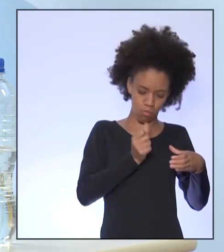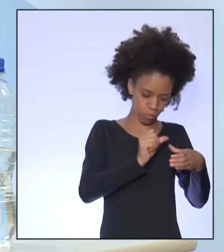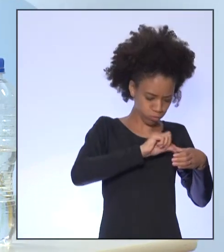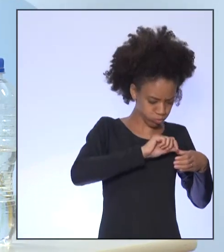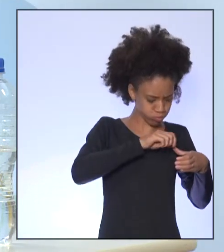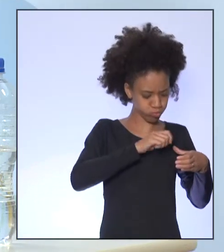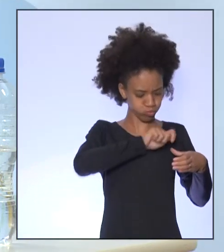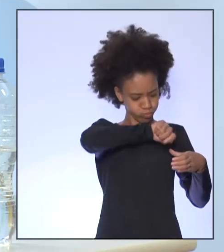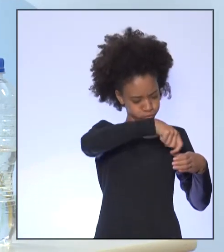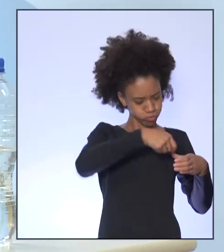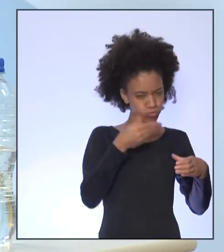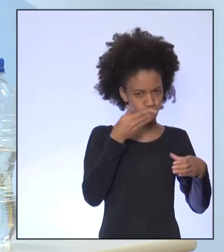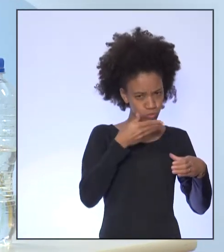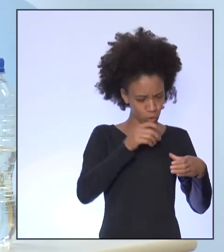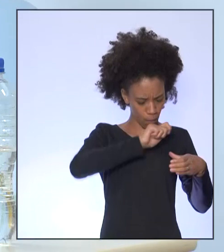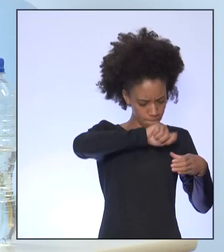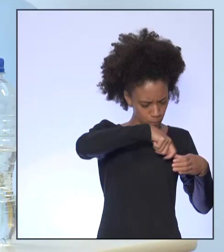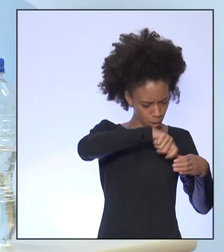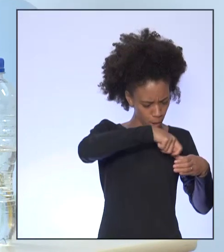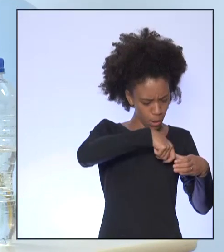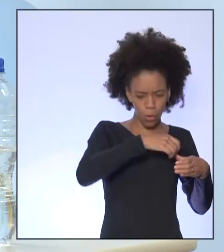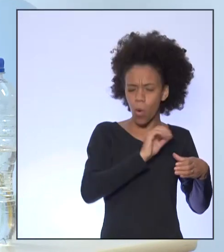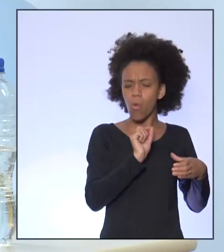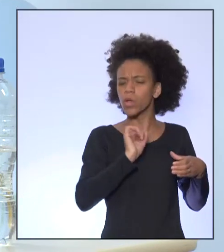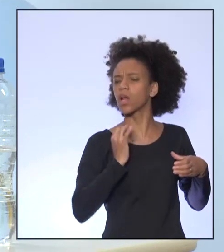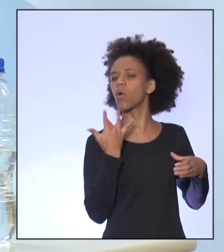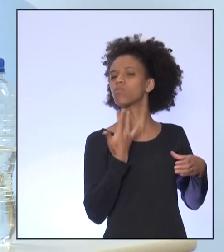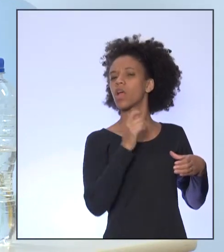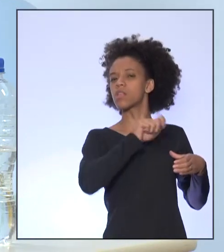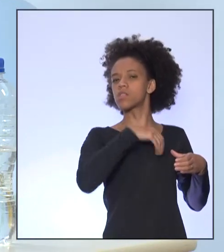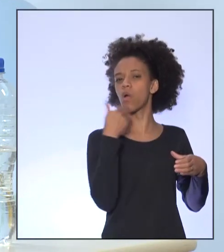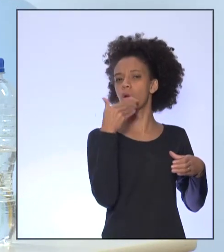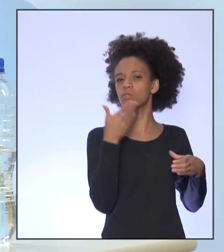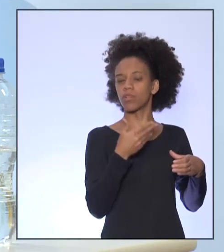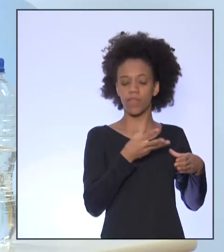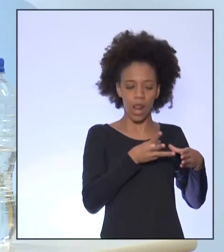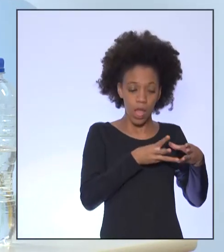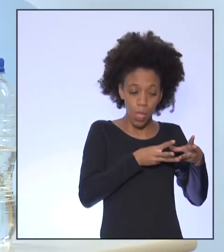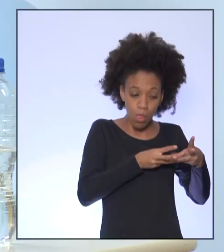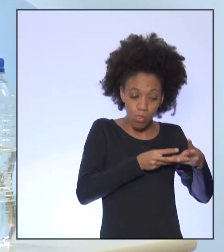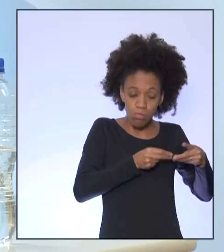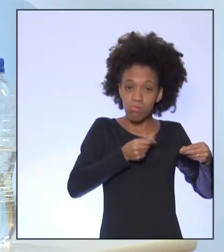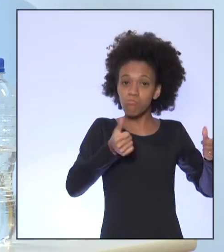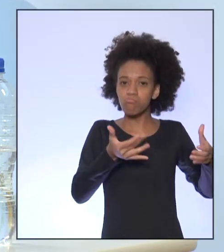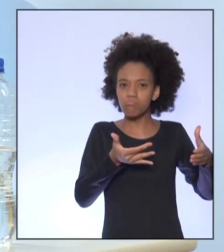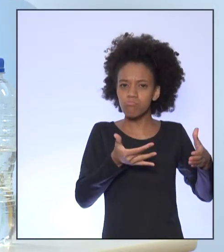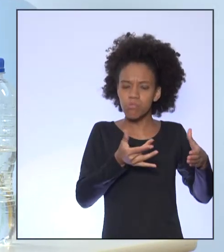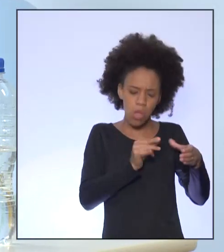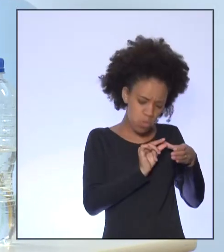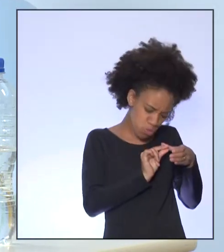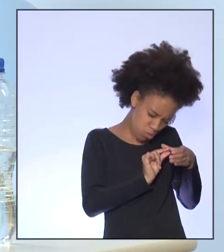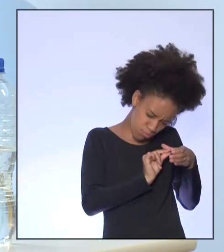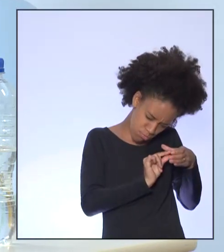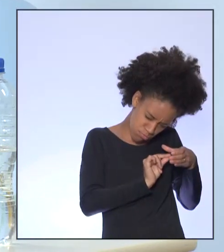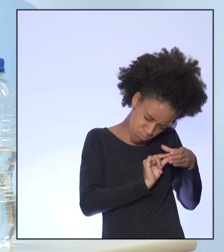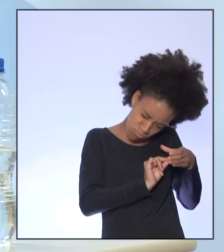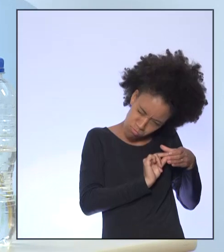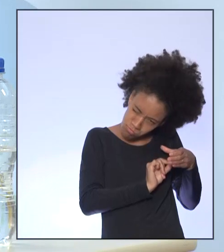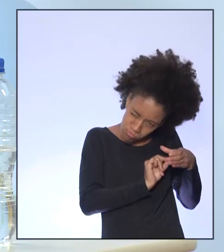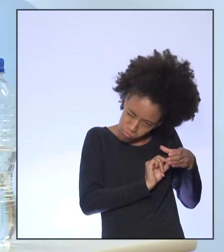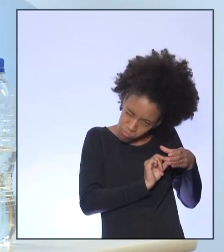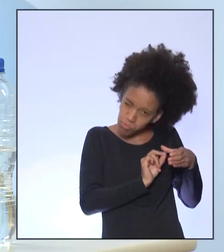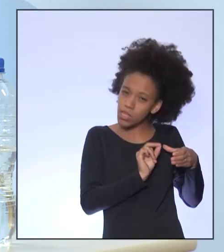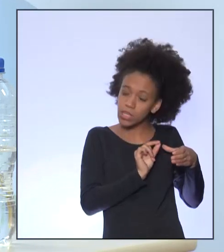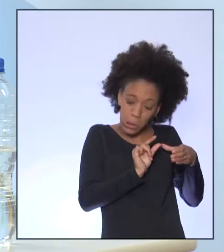adiciono nela o açúcar e agito, o que, que acontece com o meu açúcar ali? Ele vai se dissolver. Ele vai ficar tão pequenininho, mas tão pequenininho,